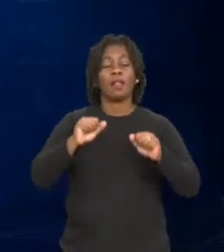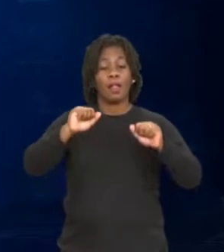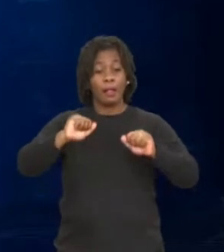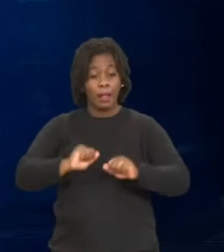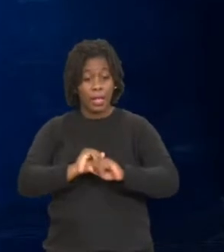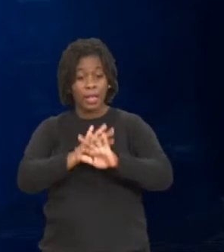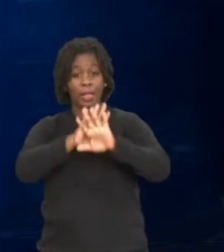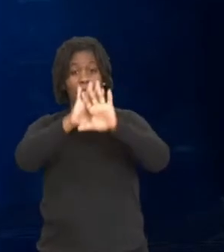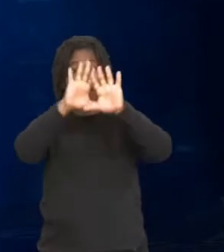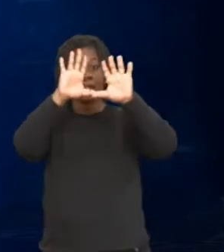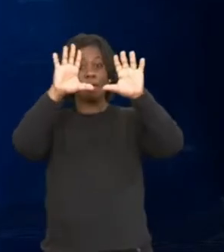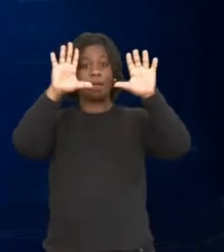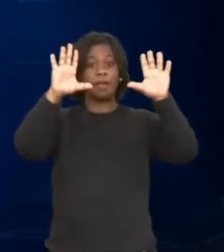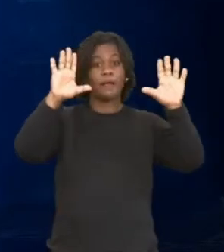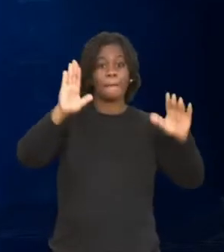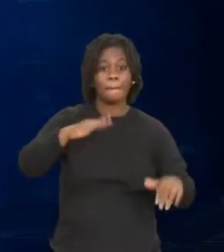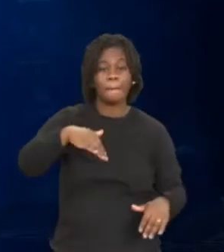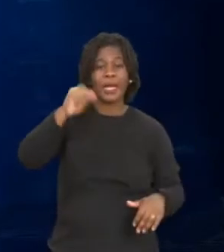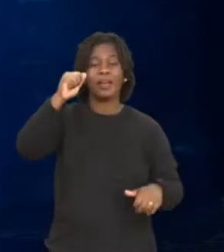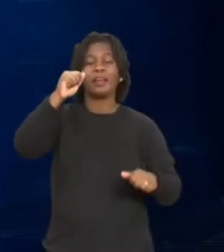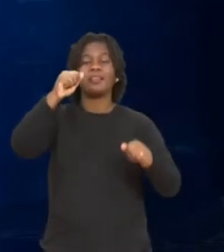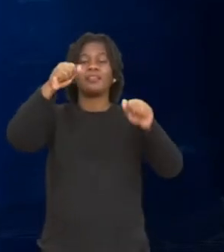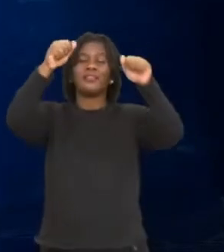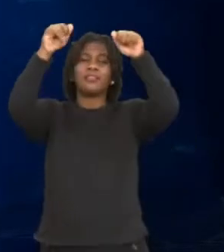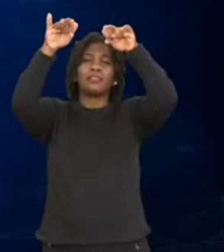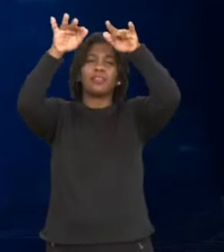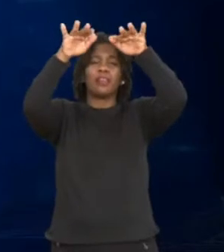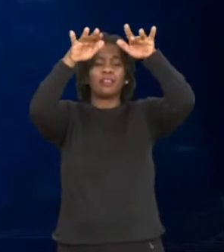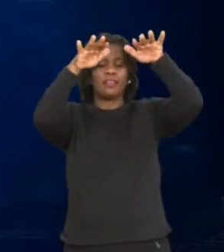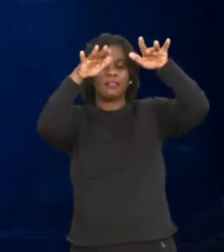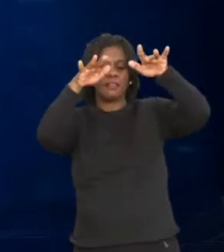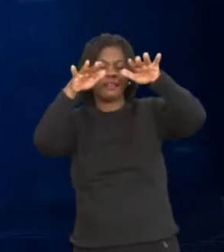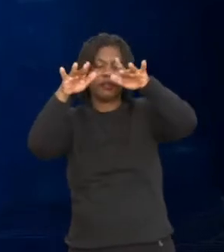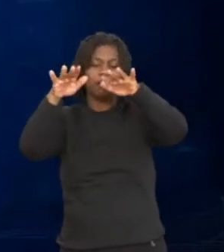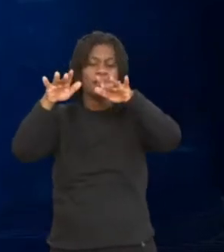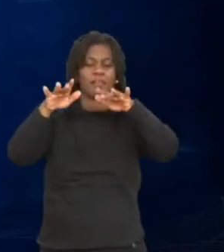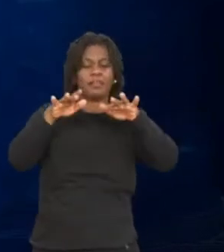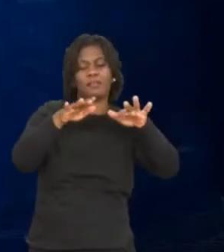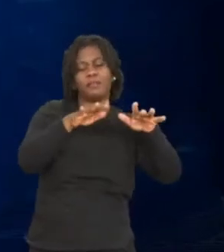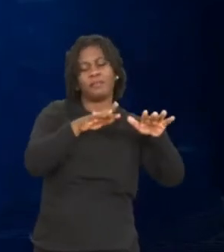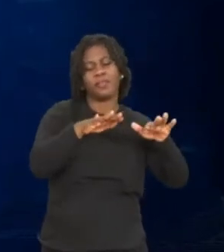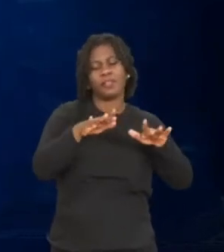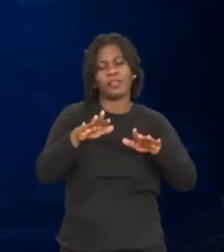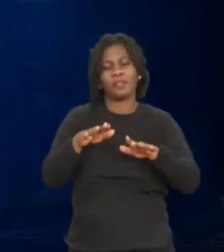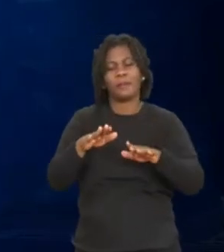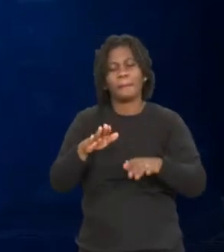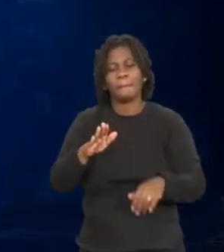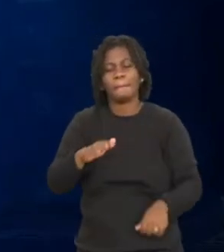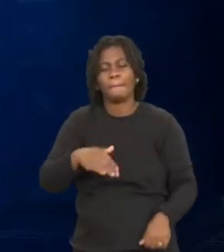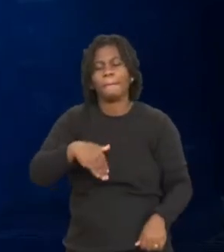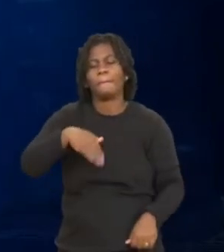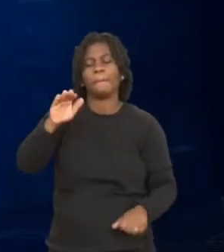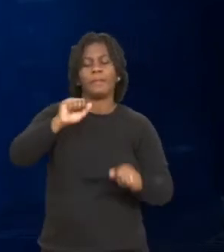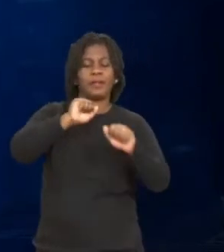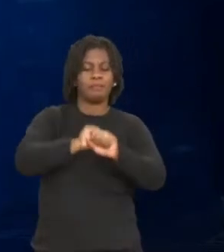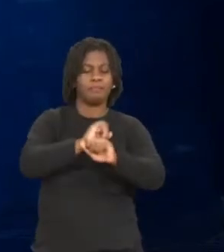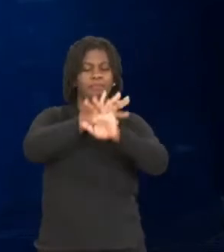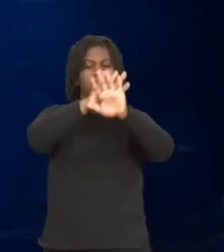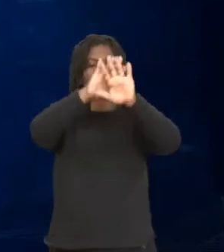neve. Alvo mais que a neve. Alvo.